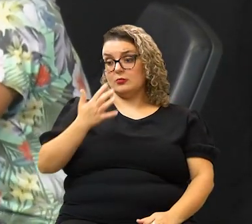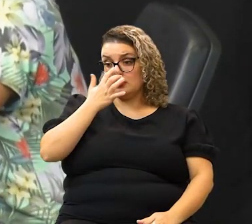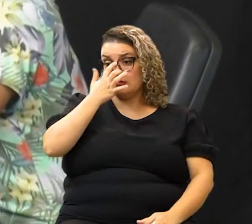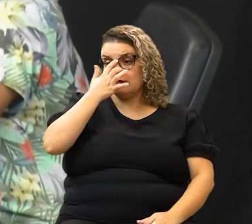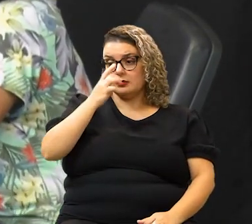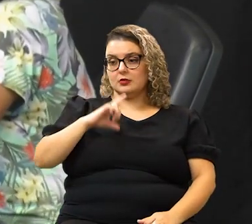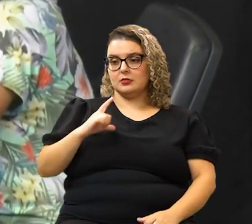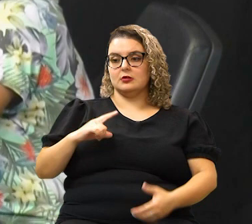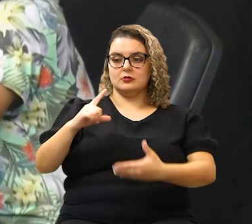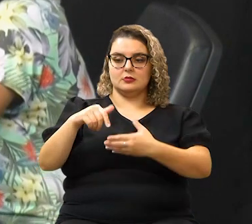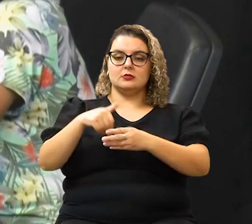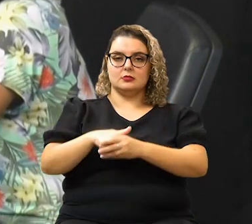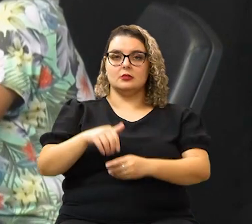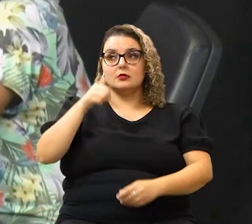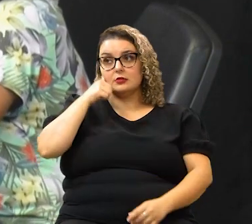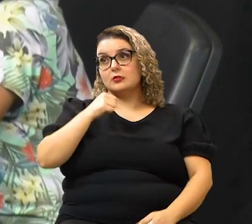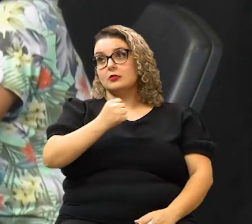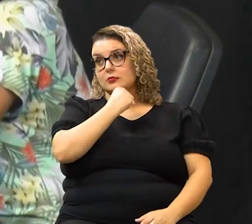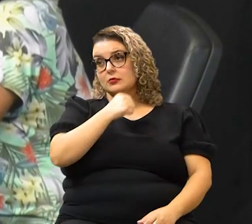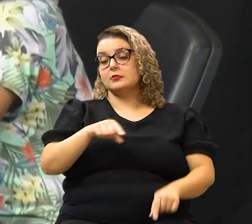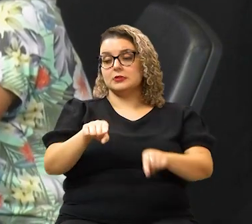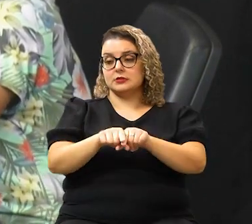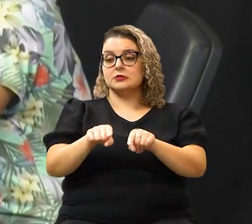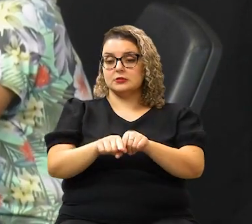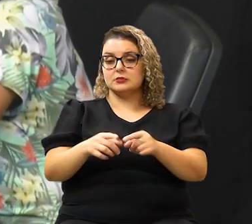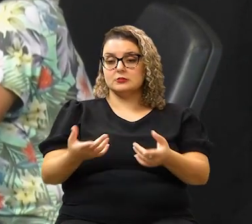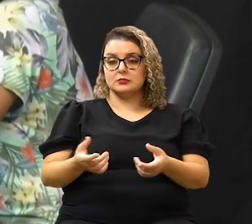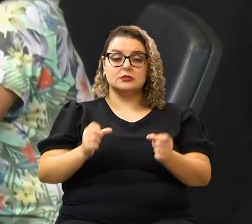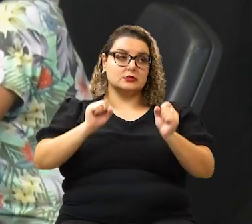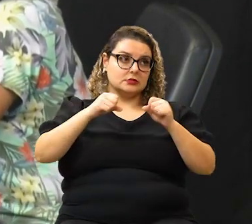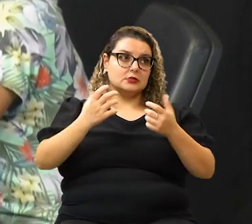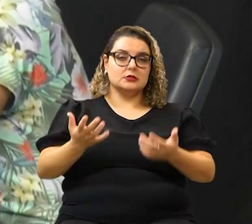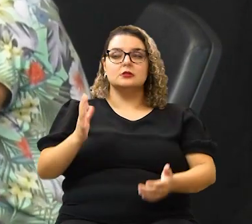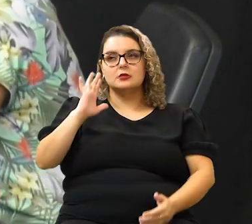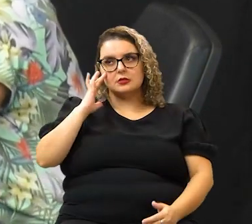Então eu acho que também criou uma certa